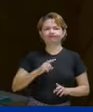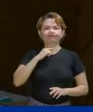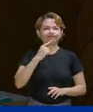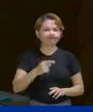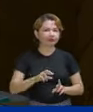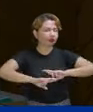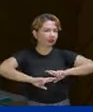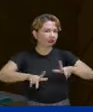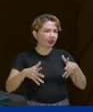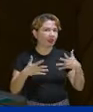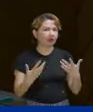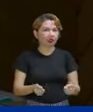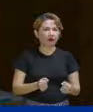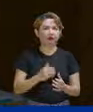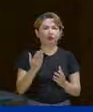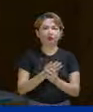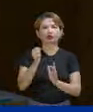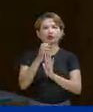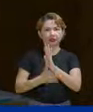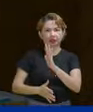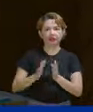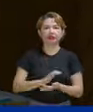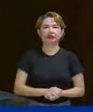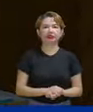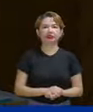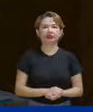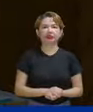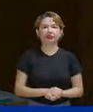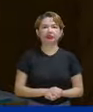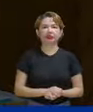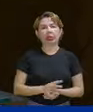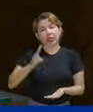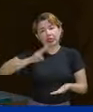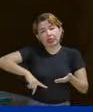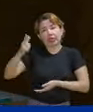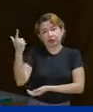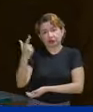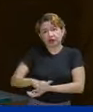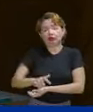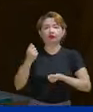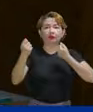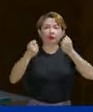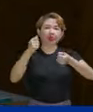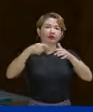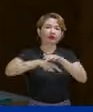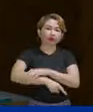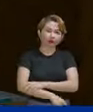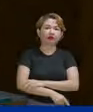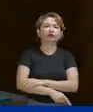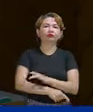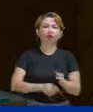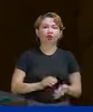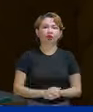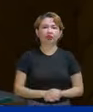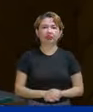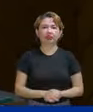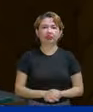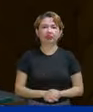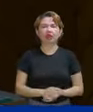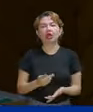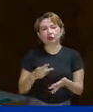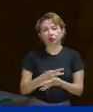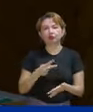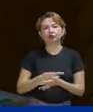divergiu e rejeitou os embargos de declaração. Pedi vista dos autos, então, para análise aprofundada das